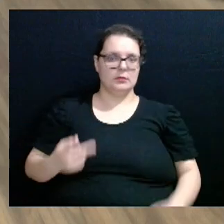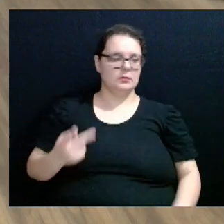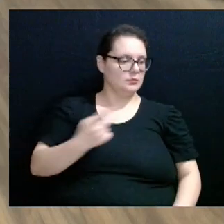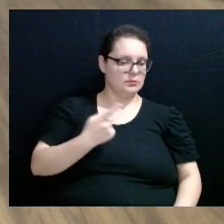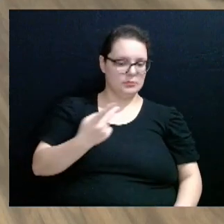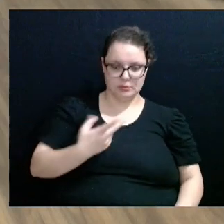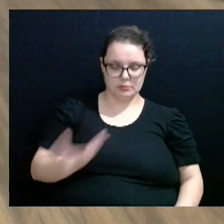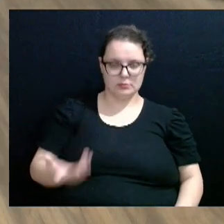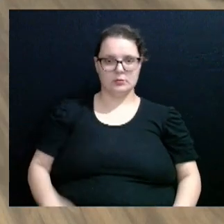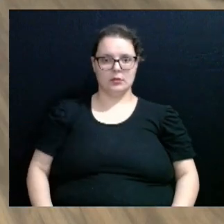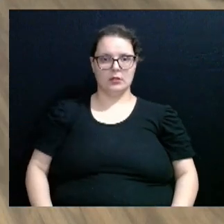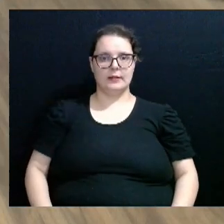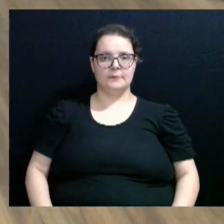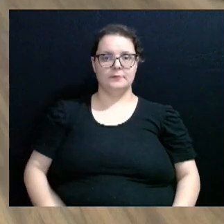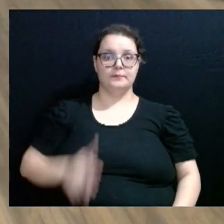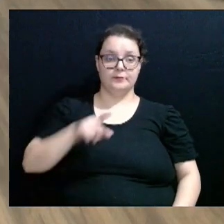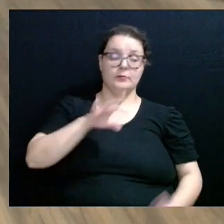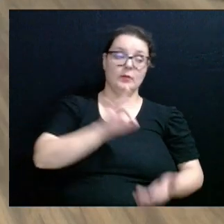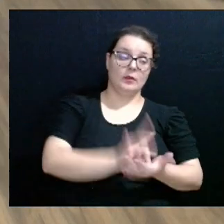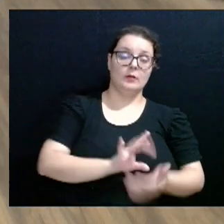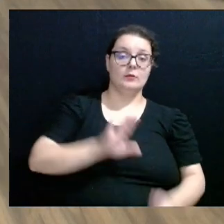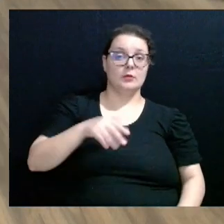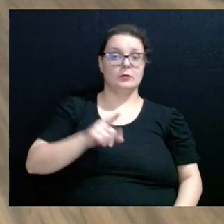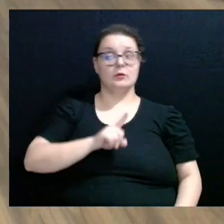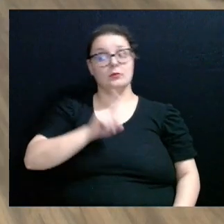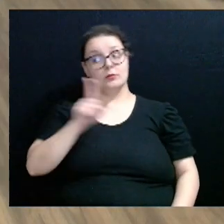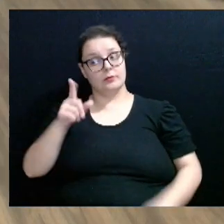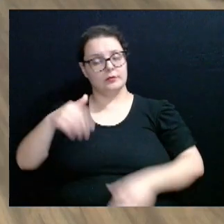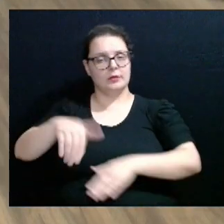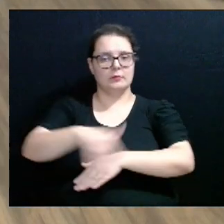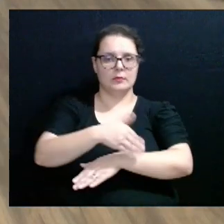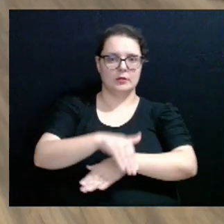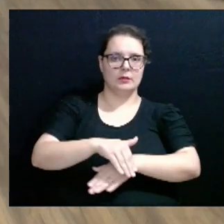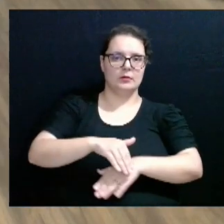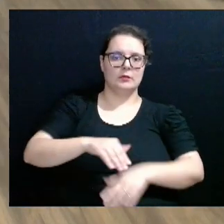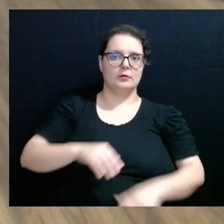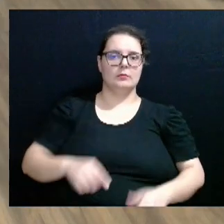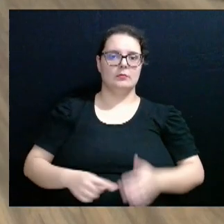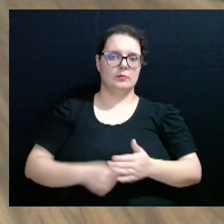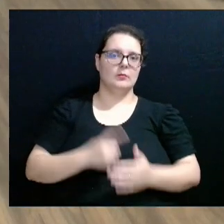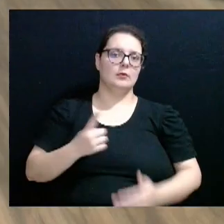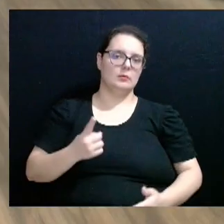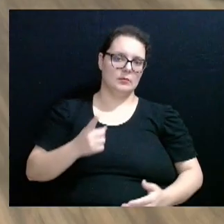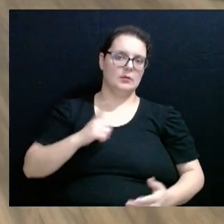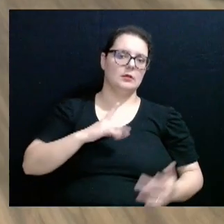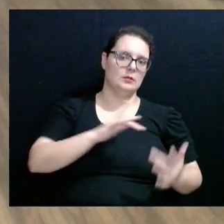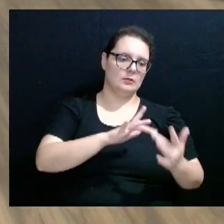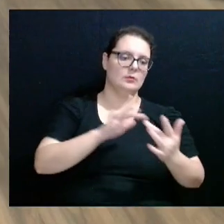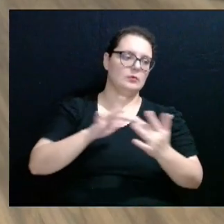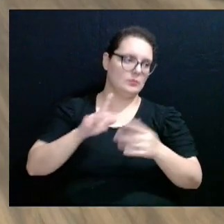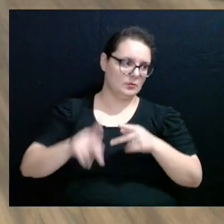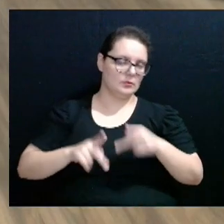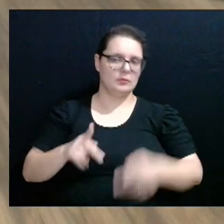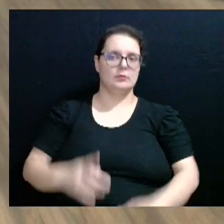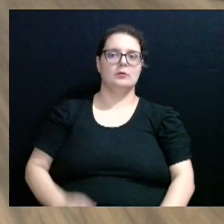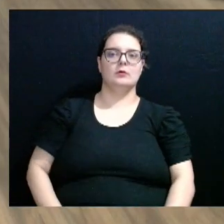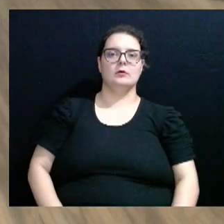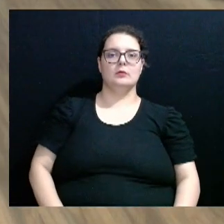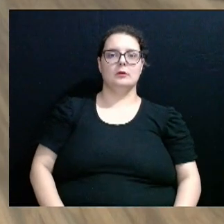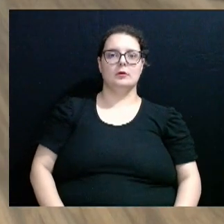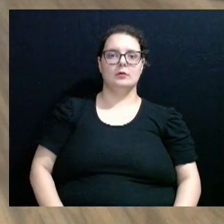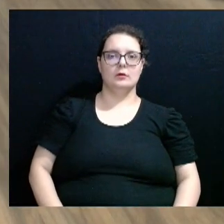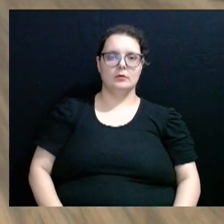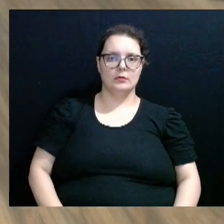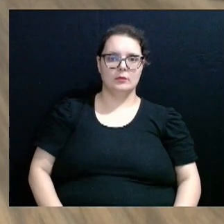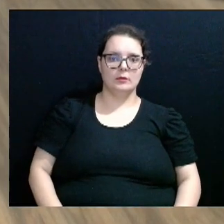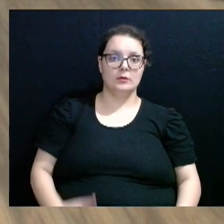uma realidade, mas quando a gente vai para a rua, primeiro que a gente tem um contato maior com o público, e aí a gente vai sentir a pauta de